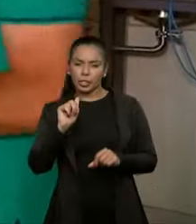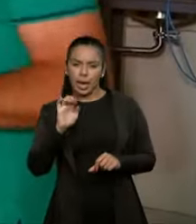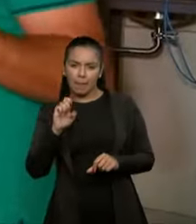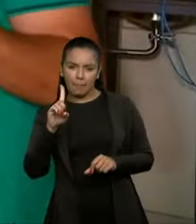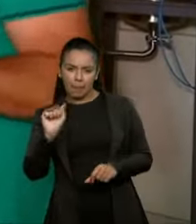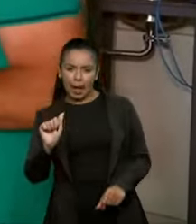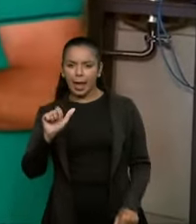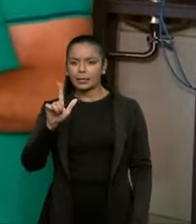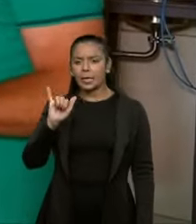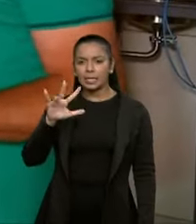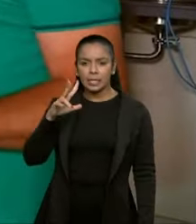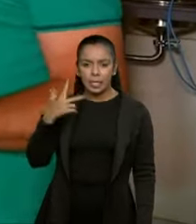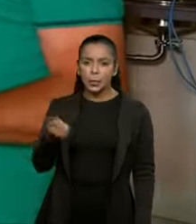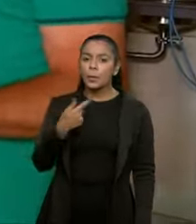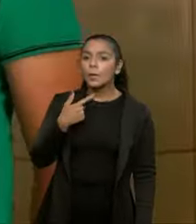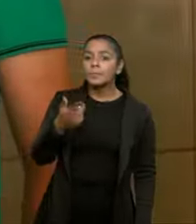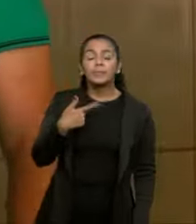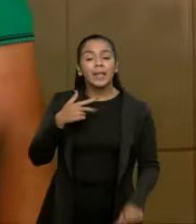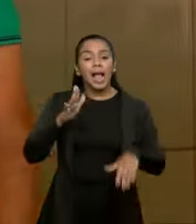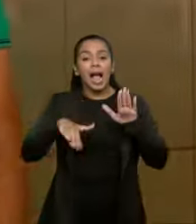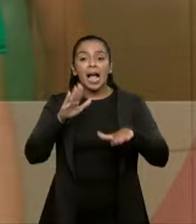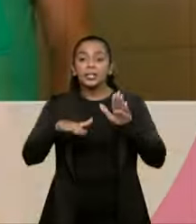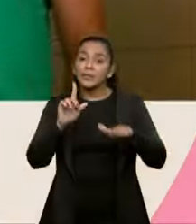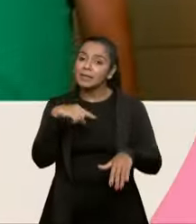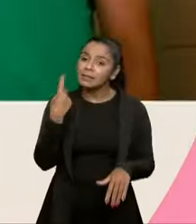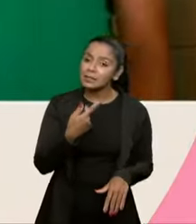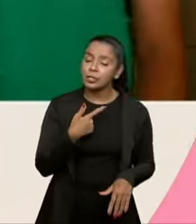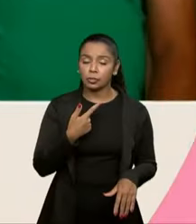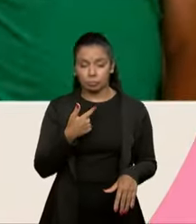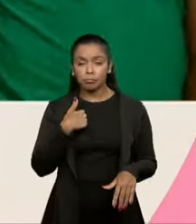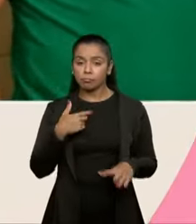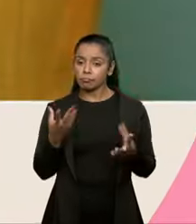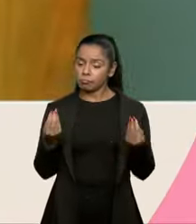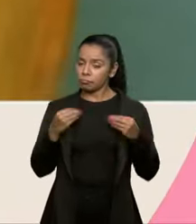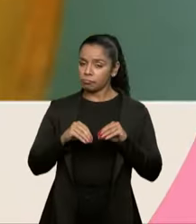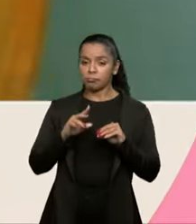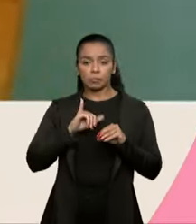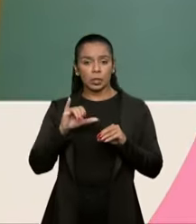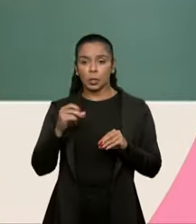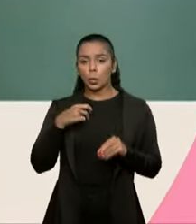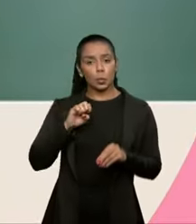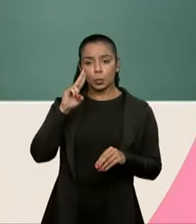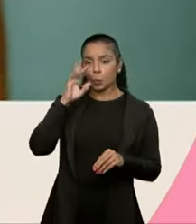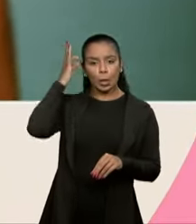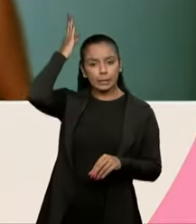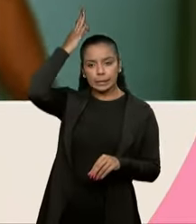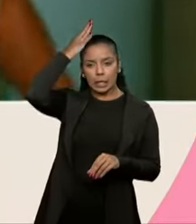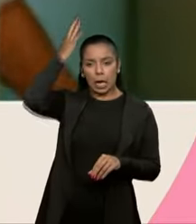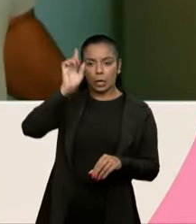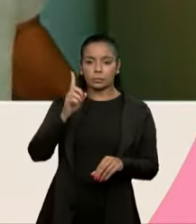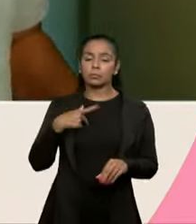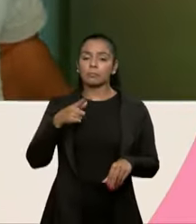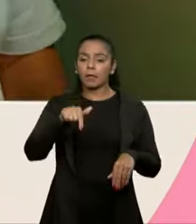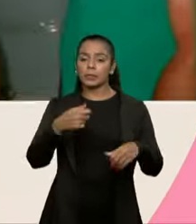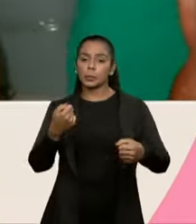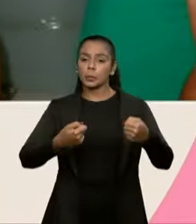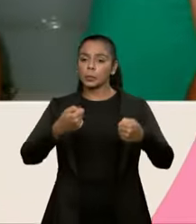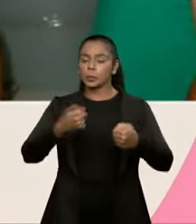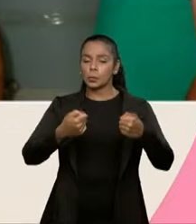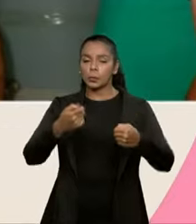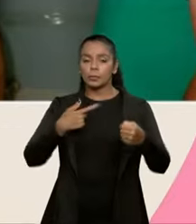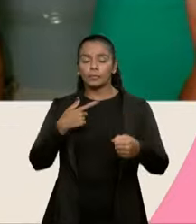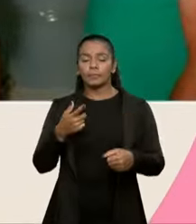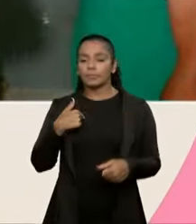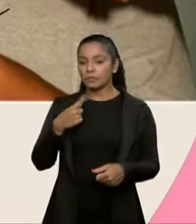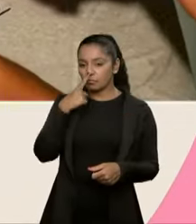Então, a estrela, porque assim, às vezes a gente, e eu me incluo nesse, tá? Não sou nenhum santo, não. Às vezes você tá dirigindo o carro, você abre, ou você joga um